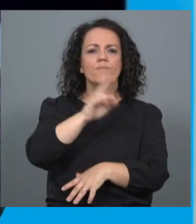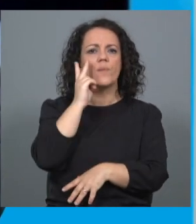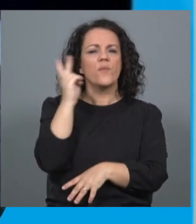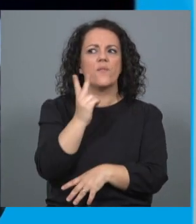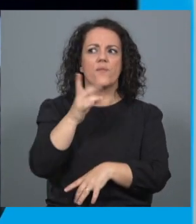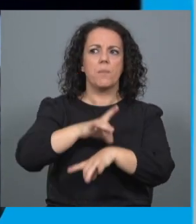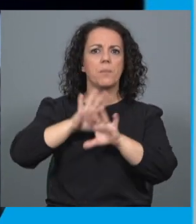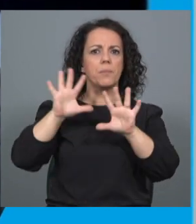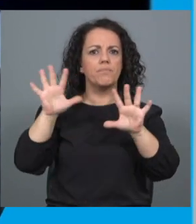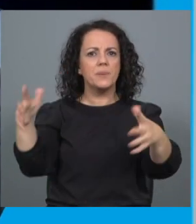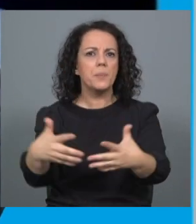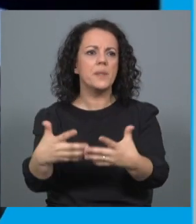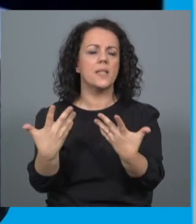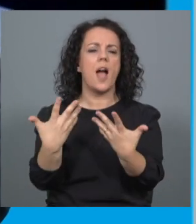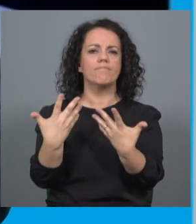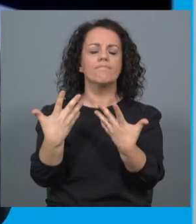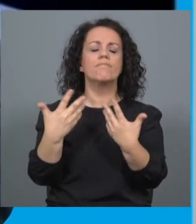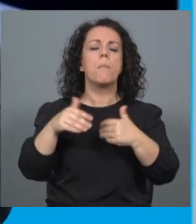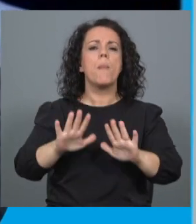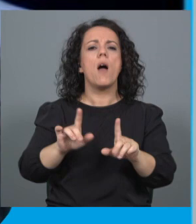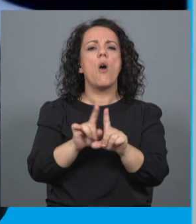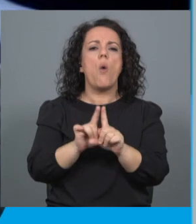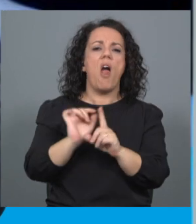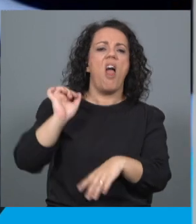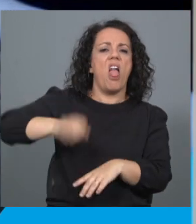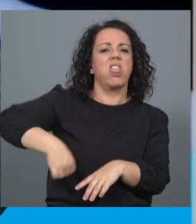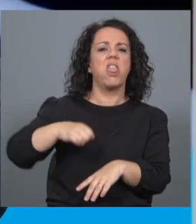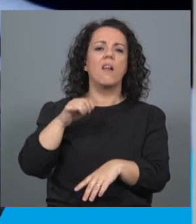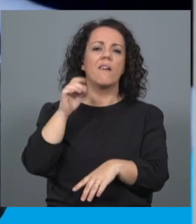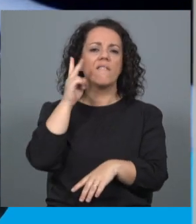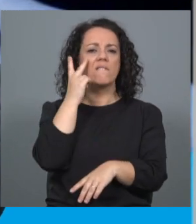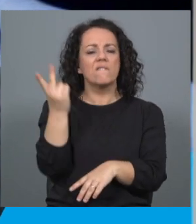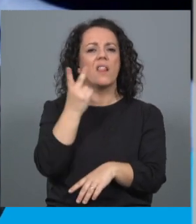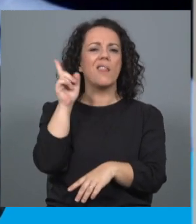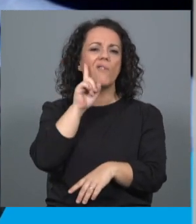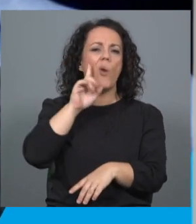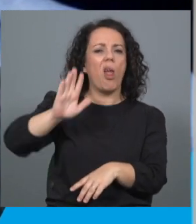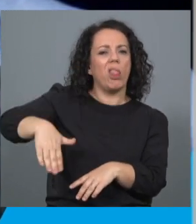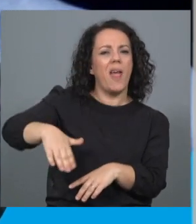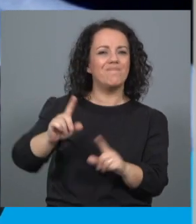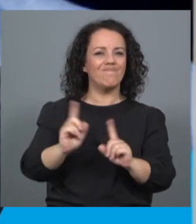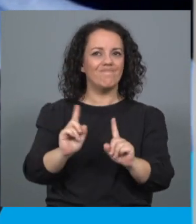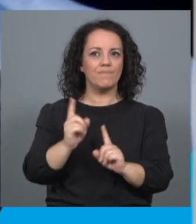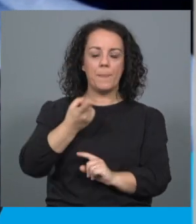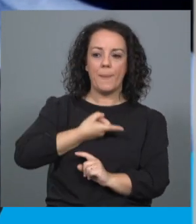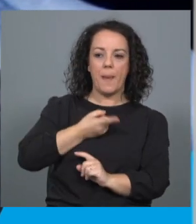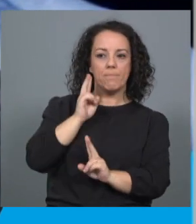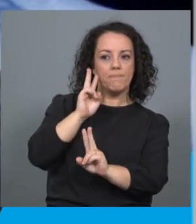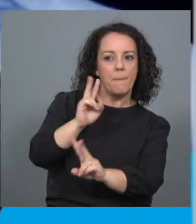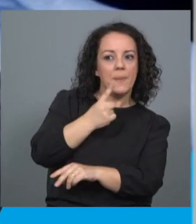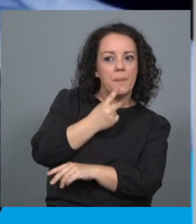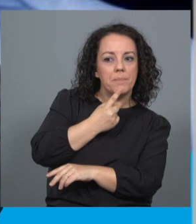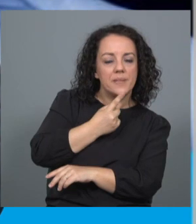pandémicos, sejamos capazes de não desvalorizar a vida, mas tentar percebê-la como um verdadeiro dom que nos é